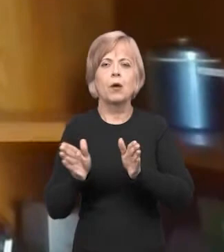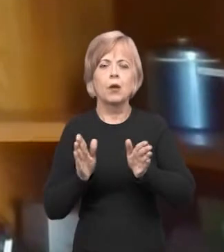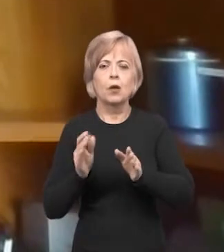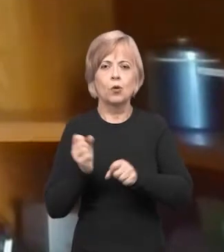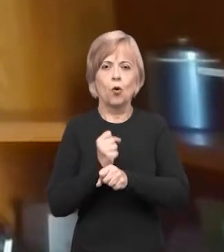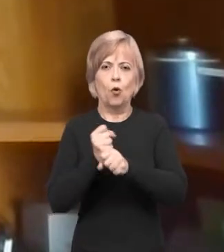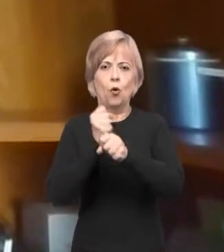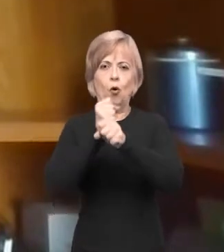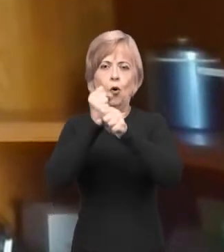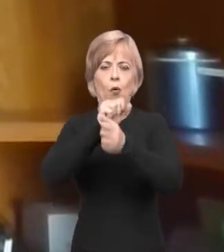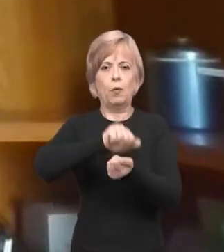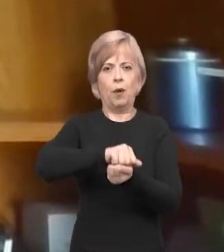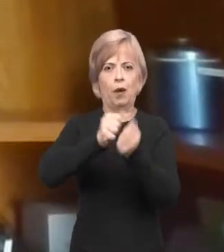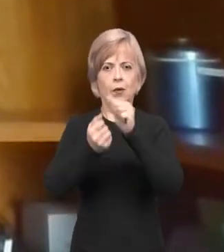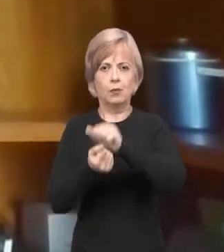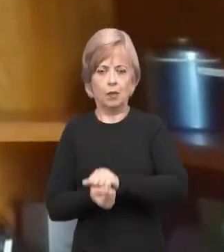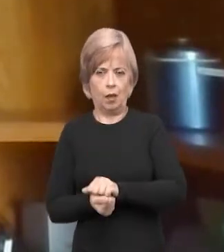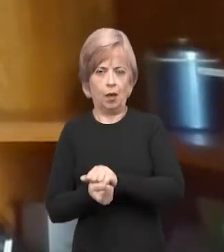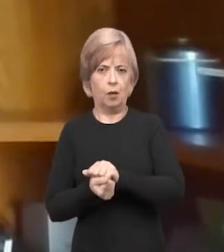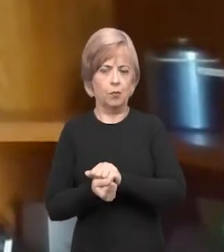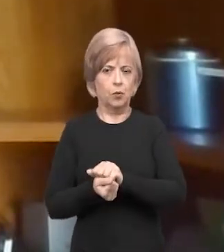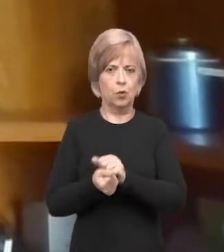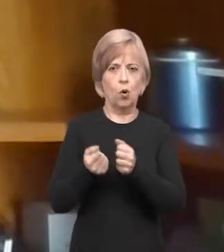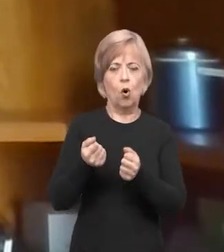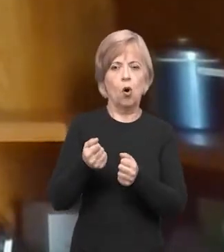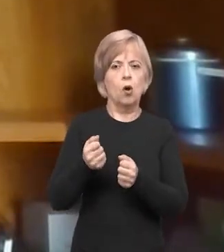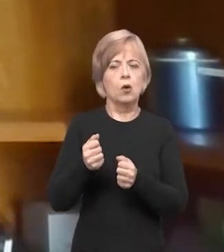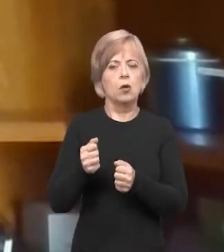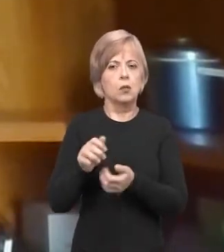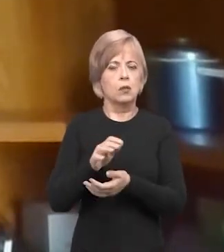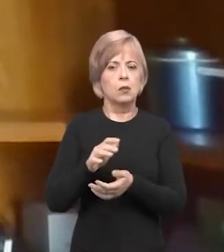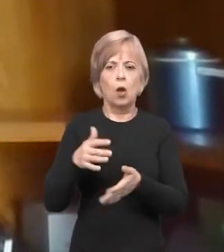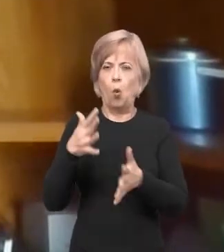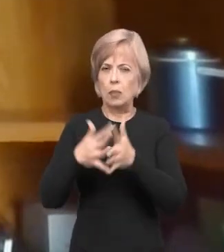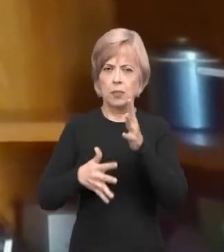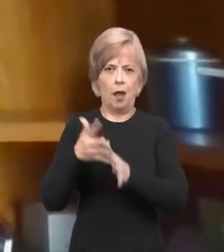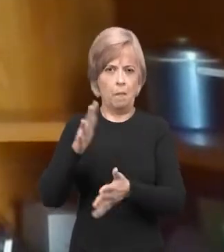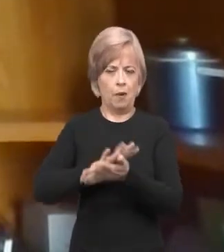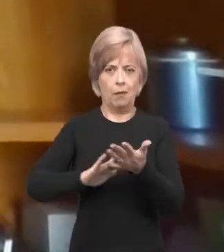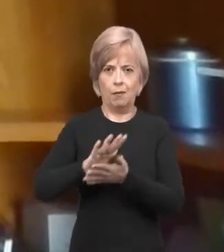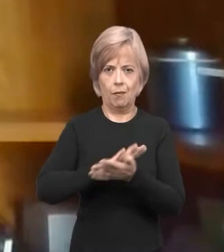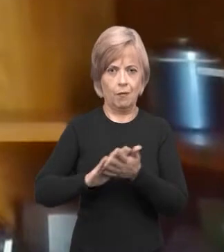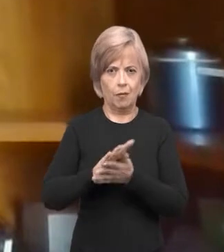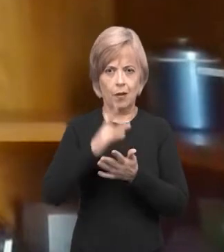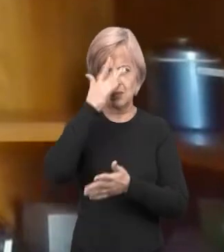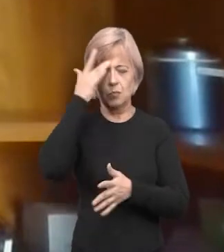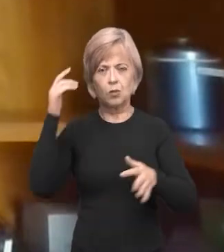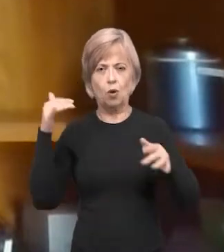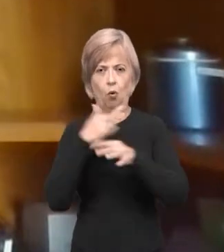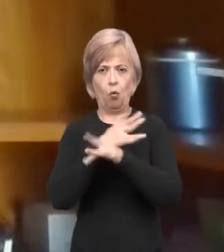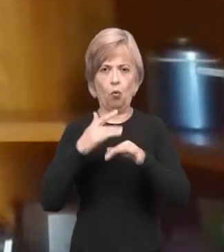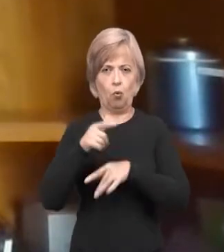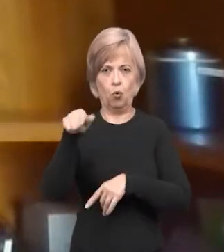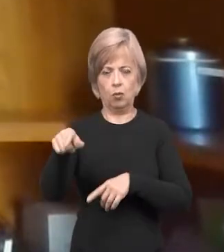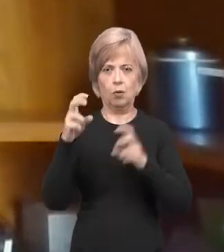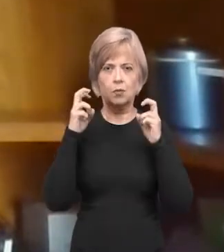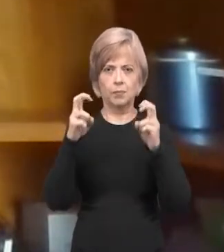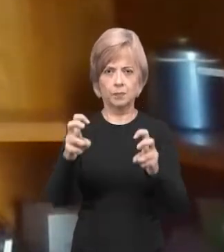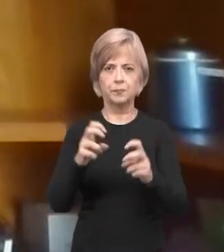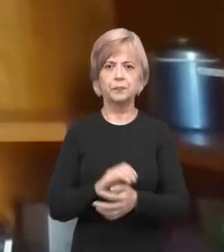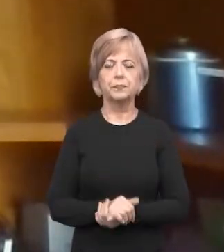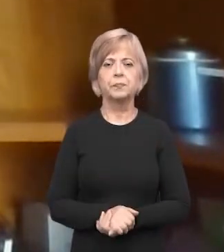dessas estações com o menor impacto possível para a população, né, que transita nesse